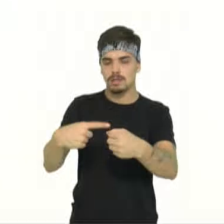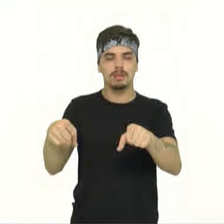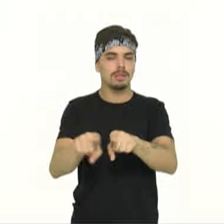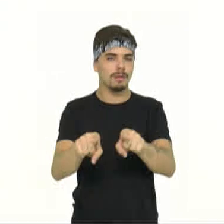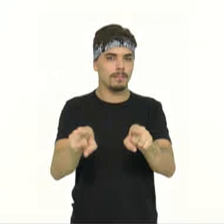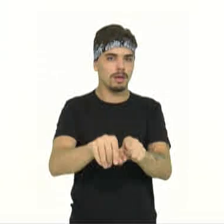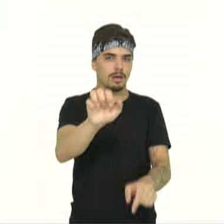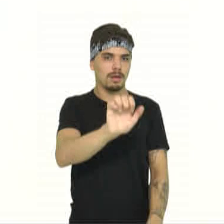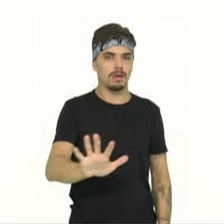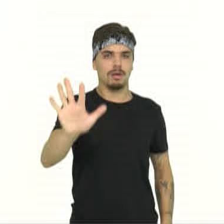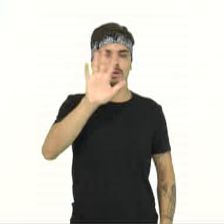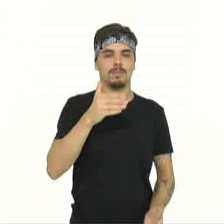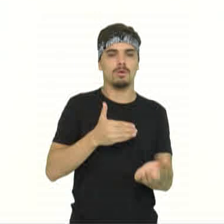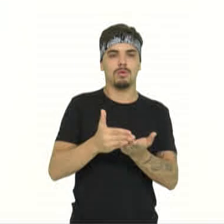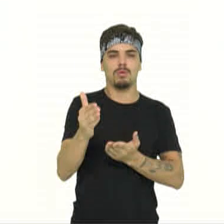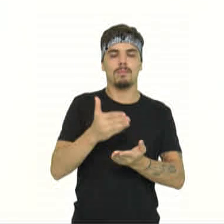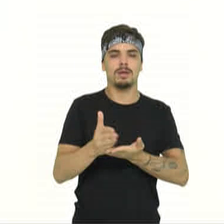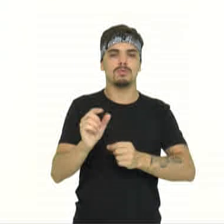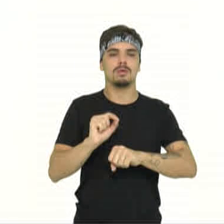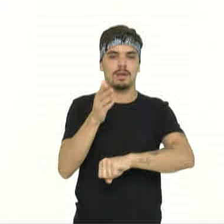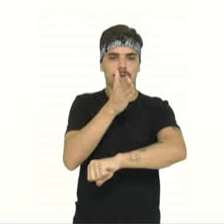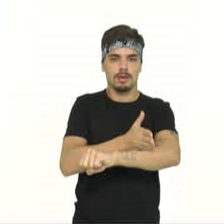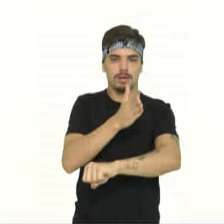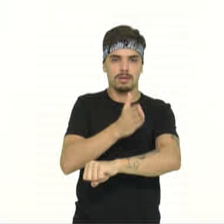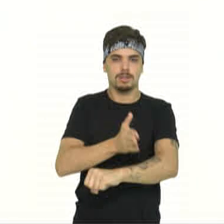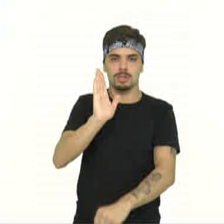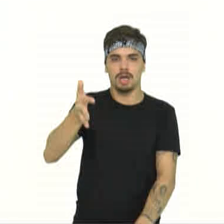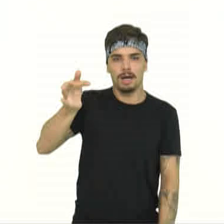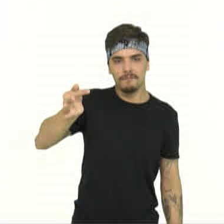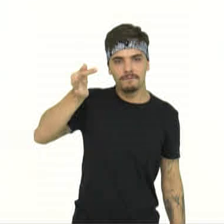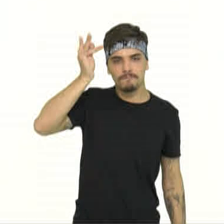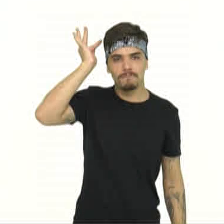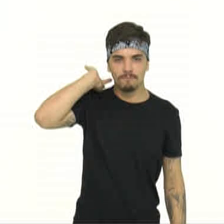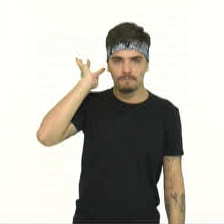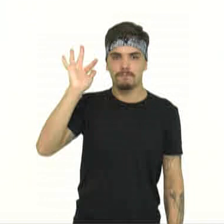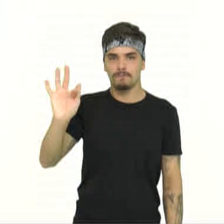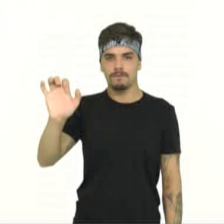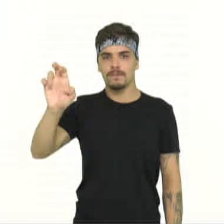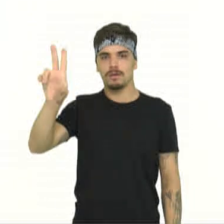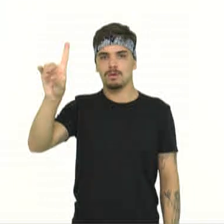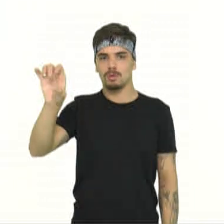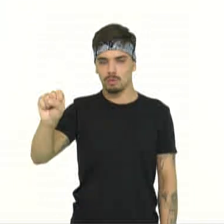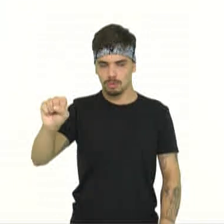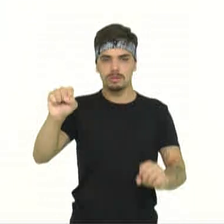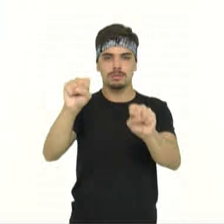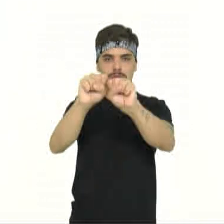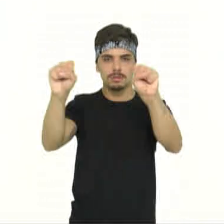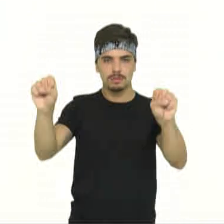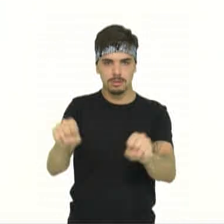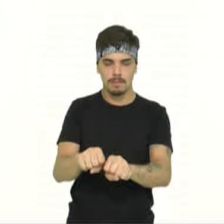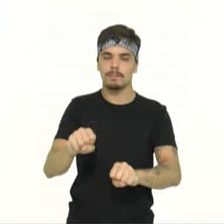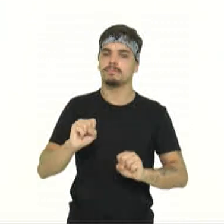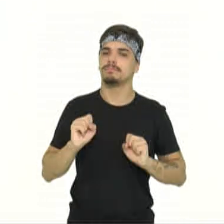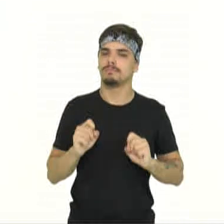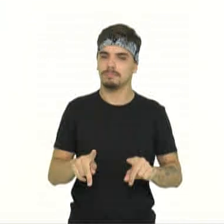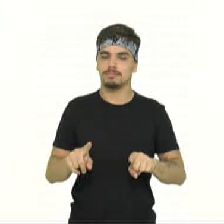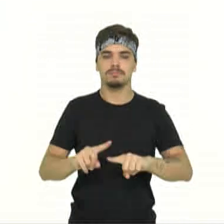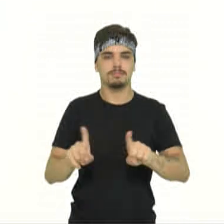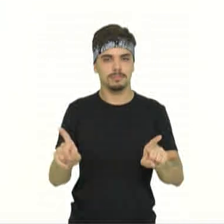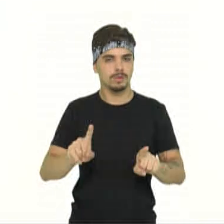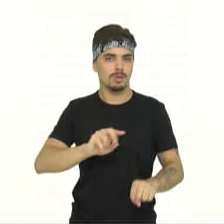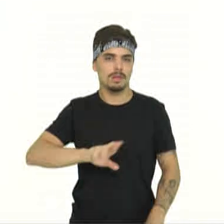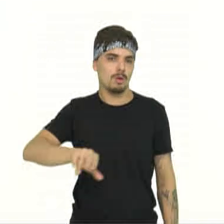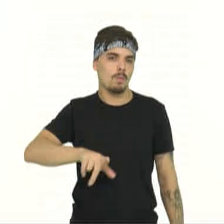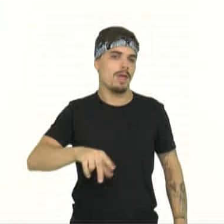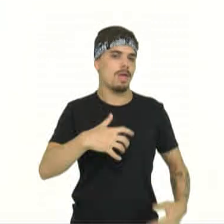a Europa entra na Idade Média já no sistema de feudos, né? Que não é a configuração da cidade. Os feudos tinham